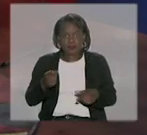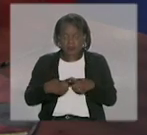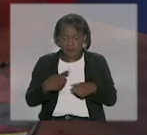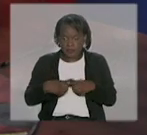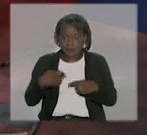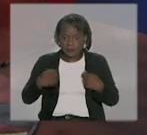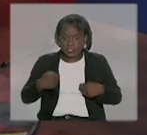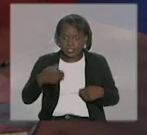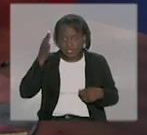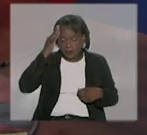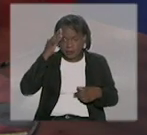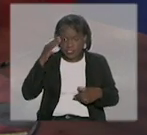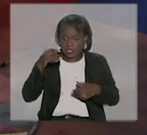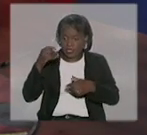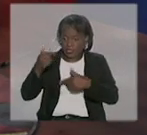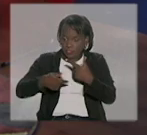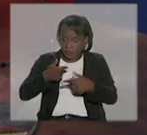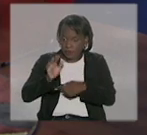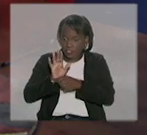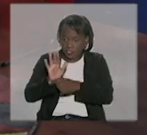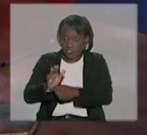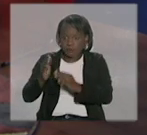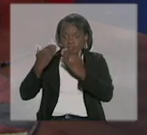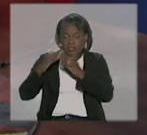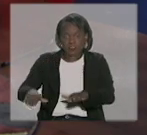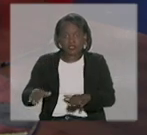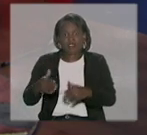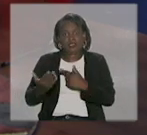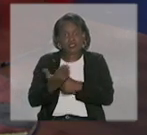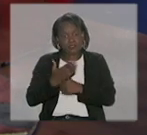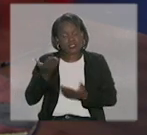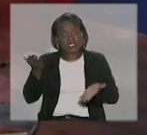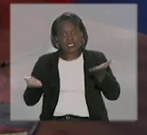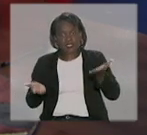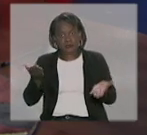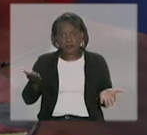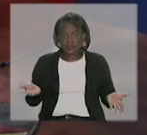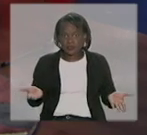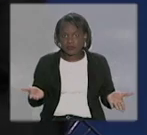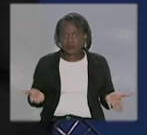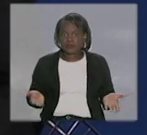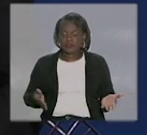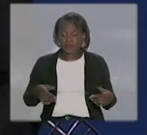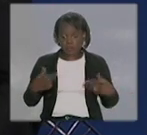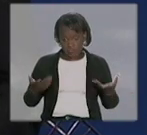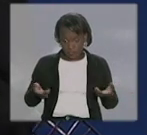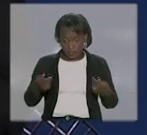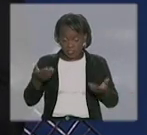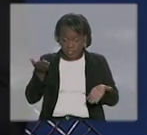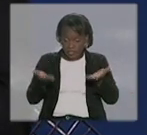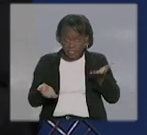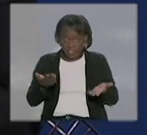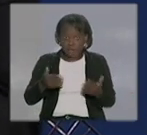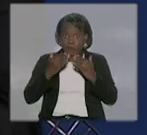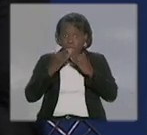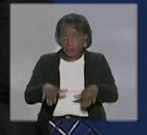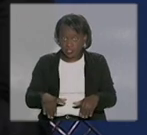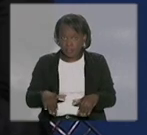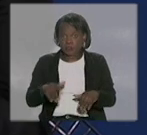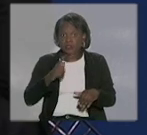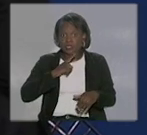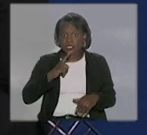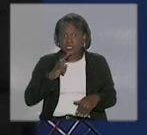ter essa compensação, fazer esse equilíbrio do sistema. Exato. E esse equilíbrio, essa